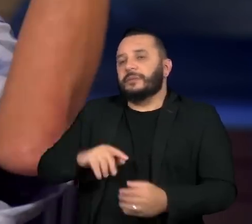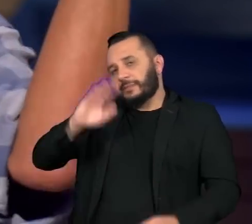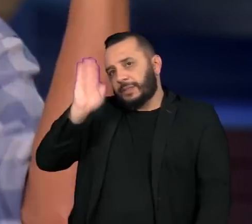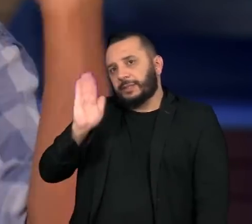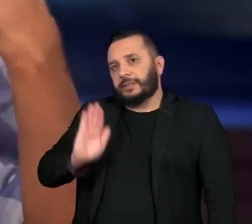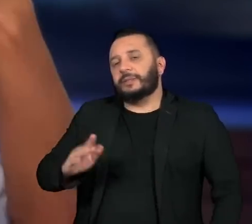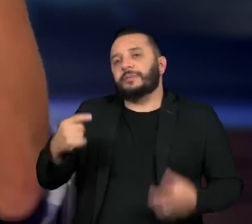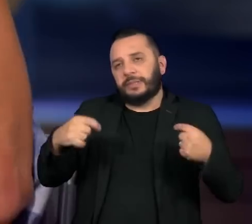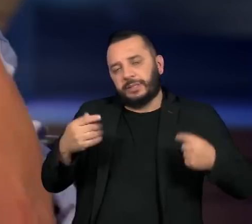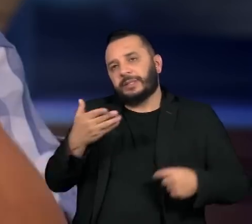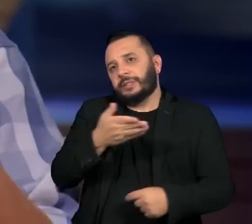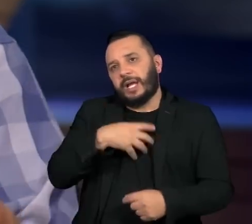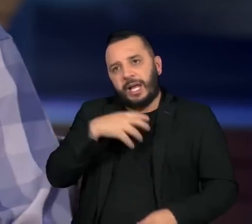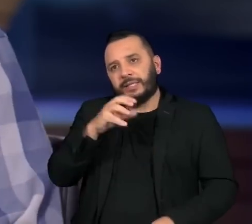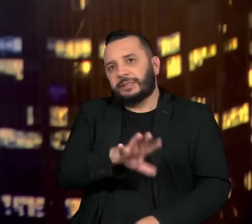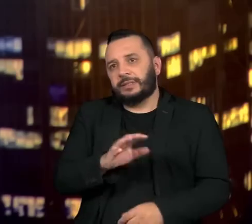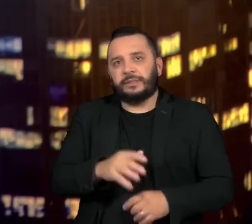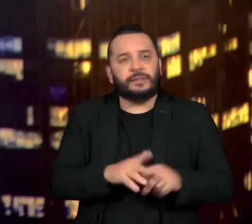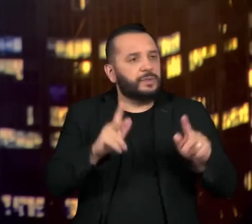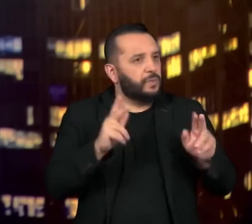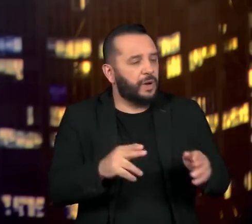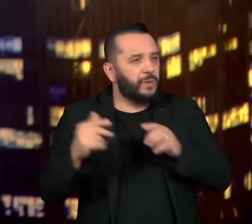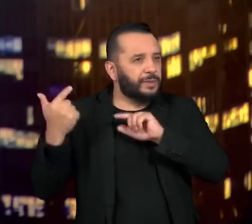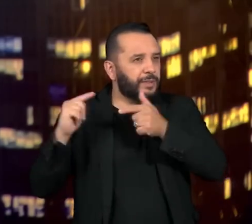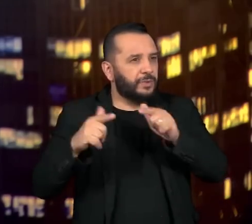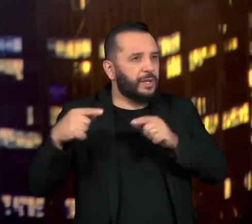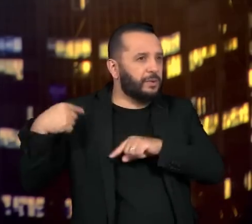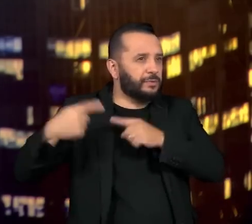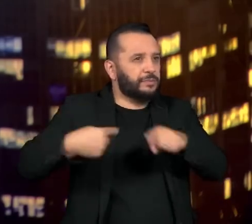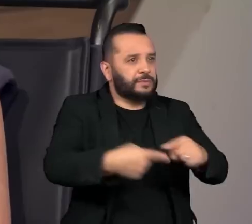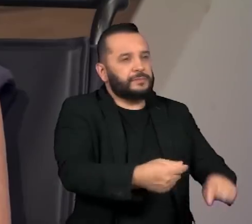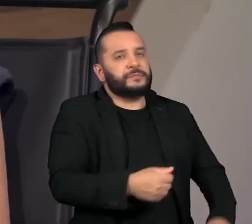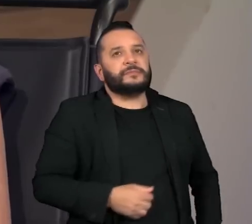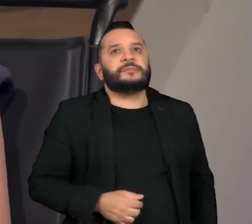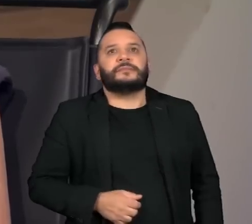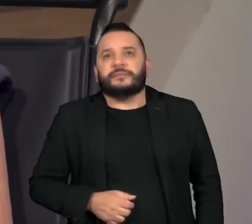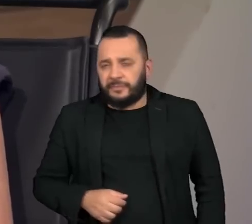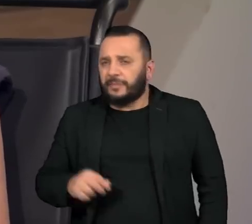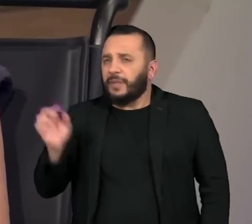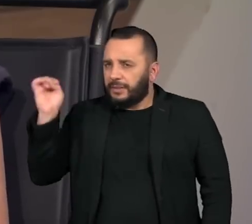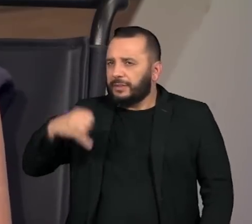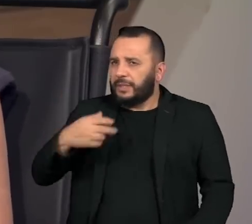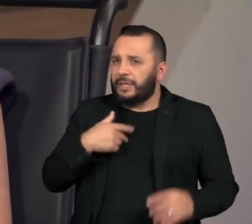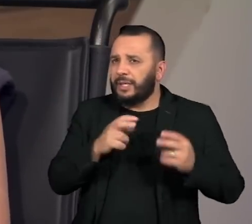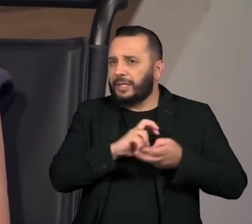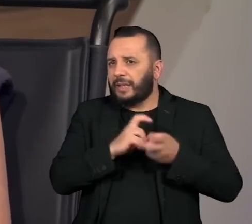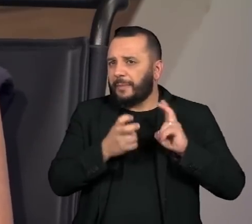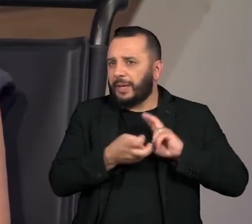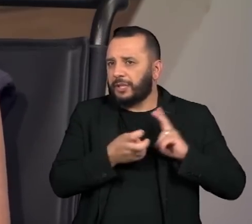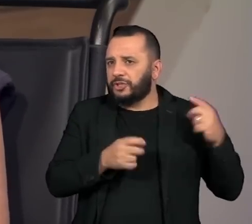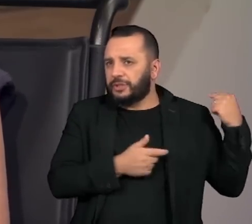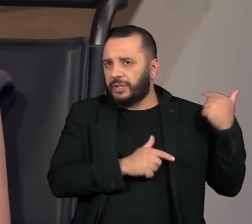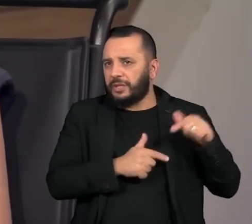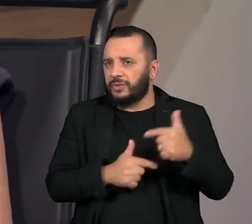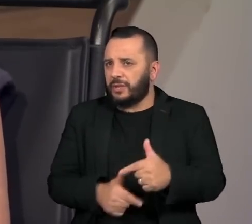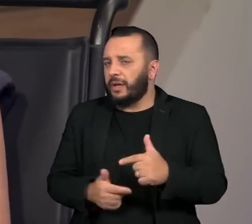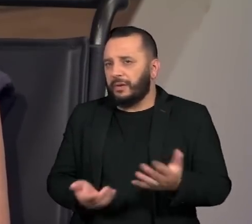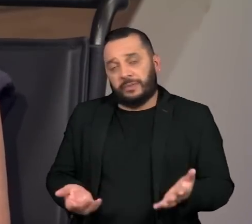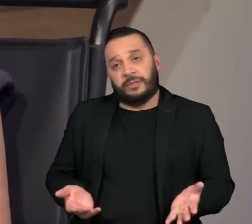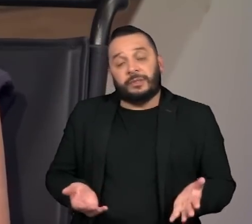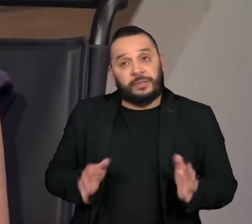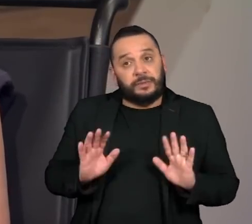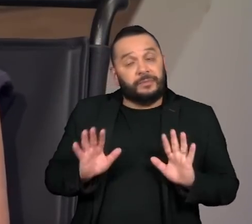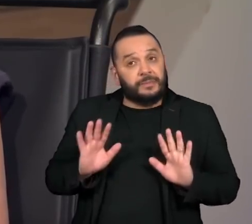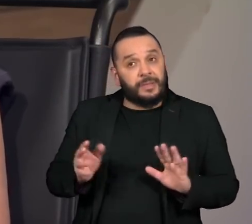caminho tradicional lá de trás do Itamaraty. Como sempre foi feito. Recuperar as tradições da política externa brasileira que foram quebradas